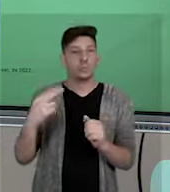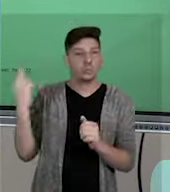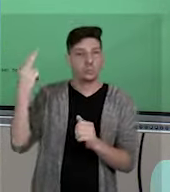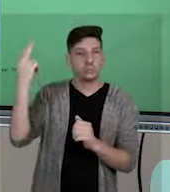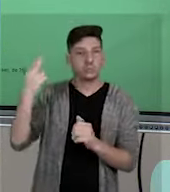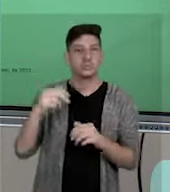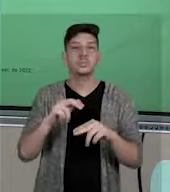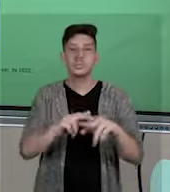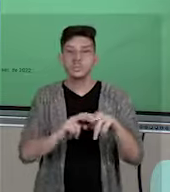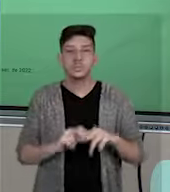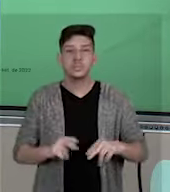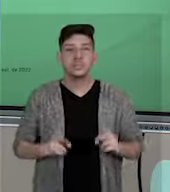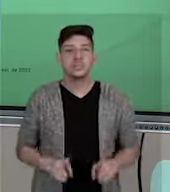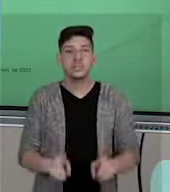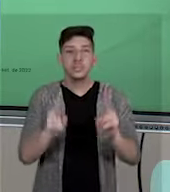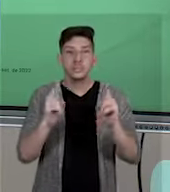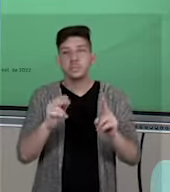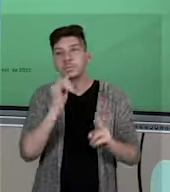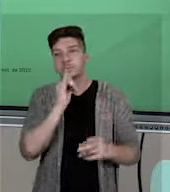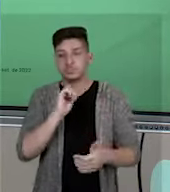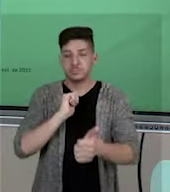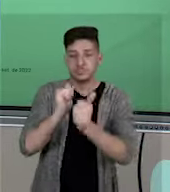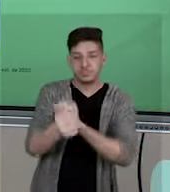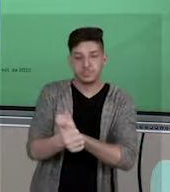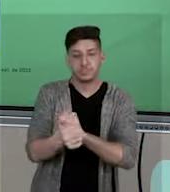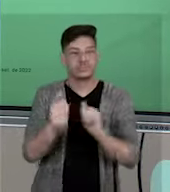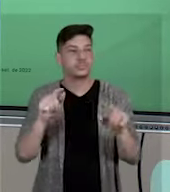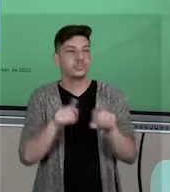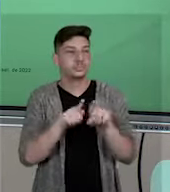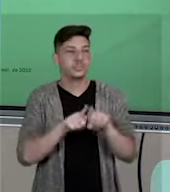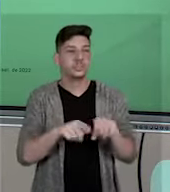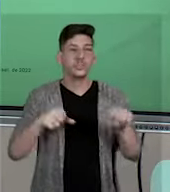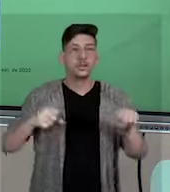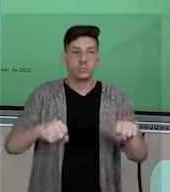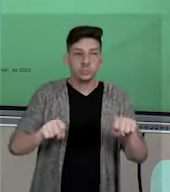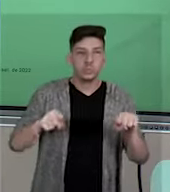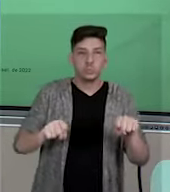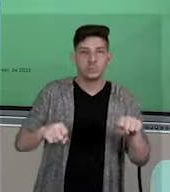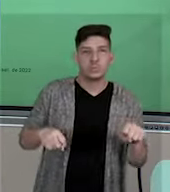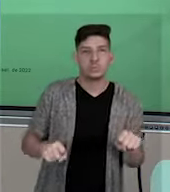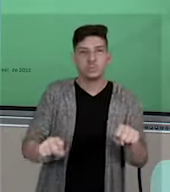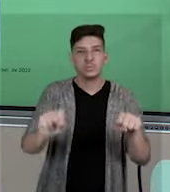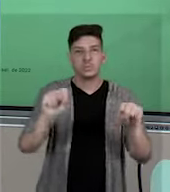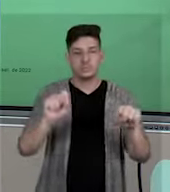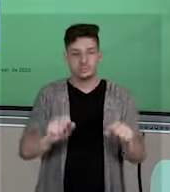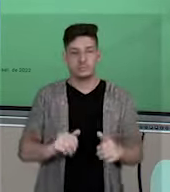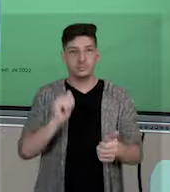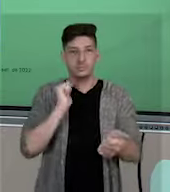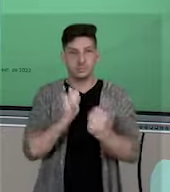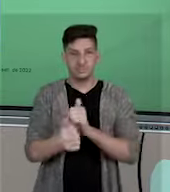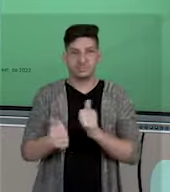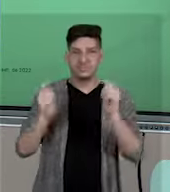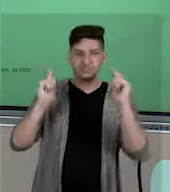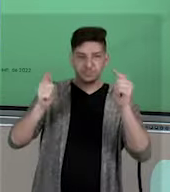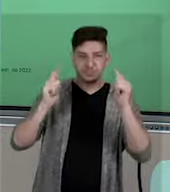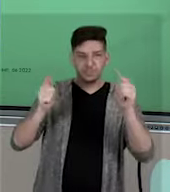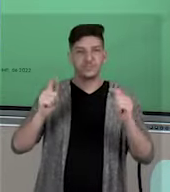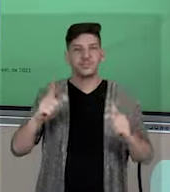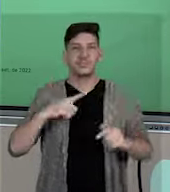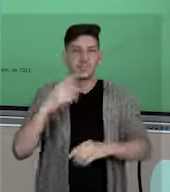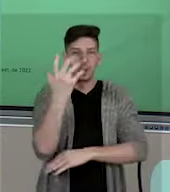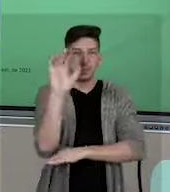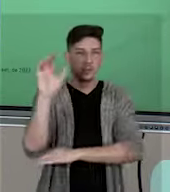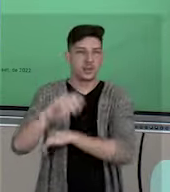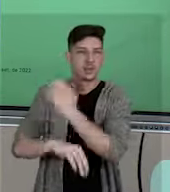por isso que sempre que a gente vai praticar um esporte, a gente vai andar de moto, a gente vai fazer algum esporte de aventura, mata adentro, vai